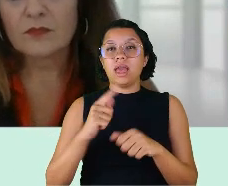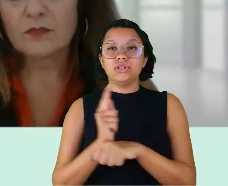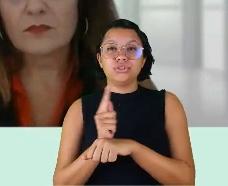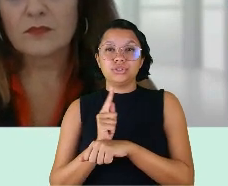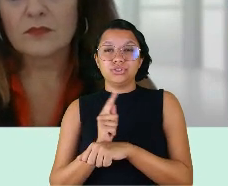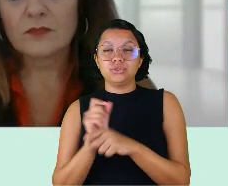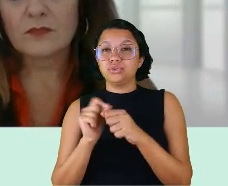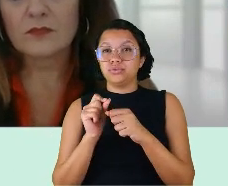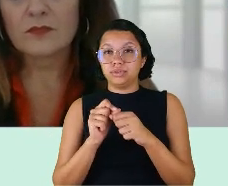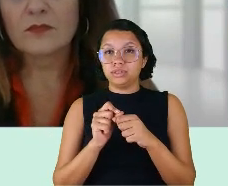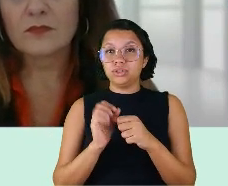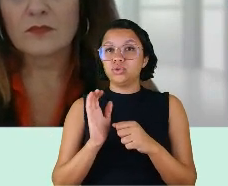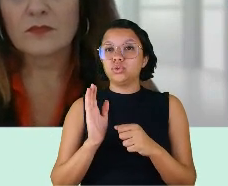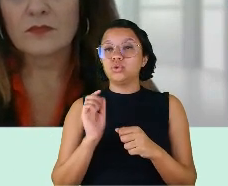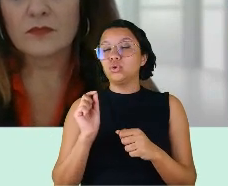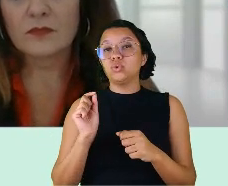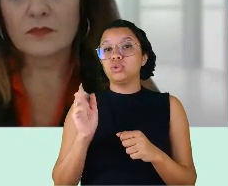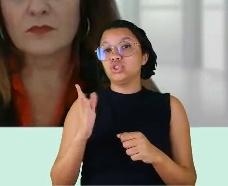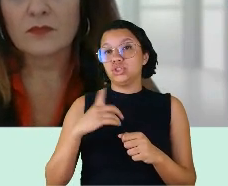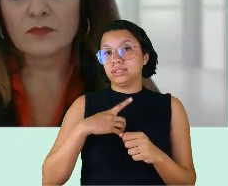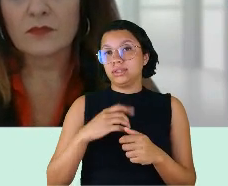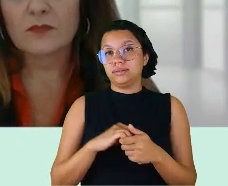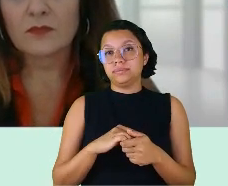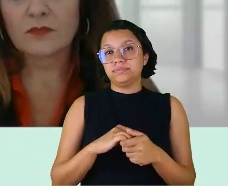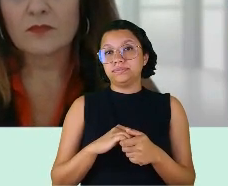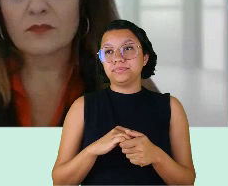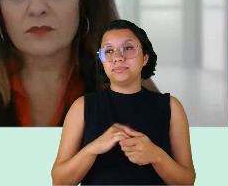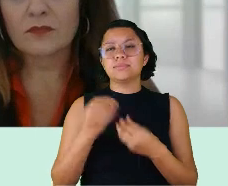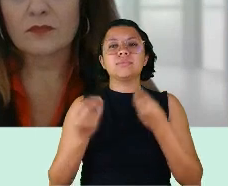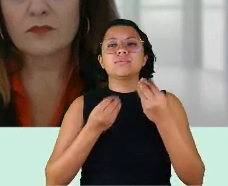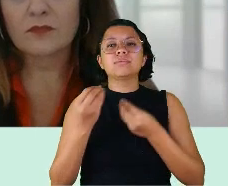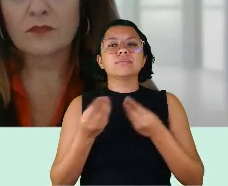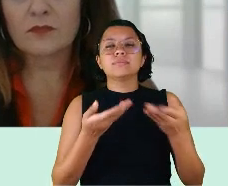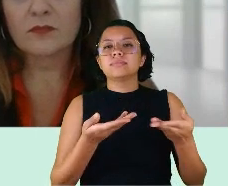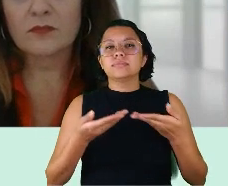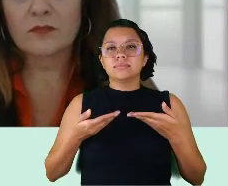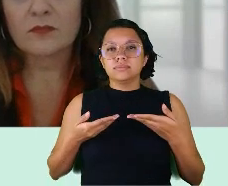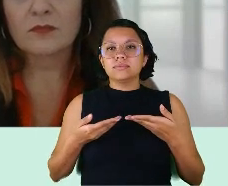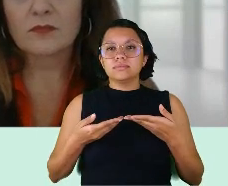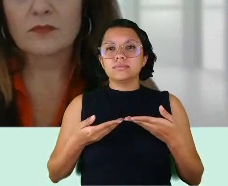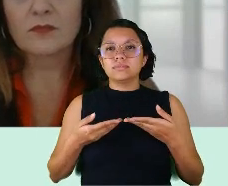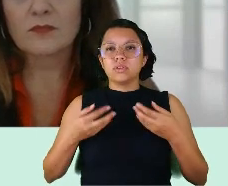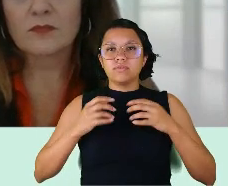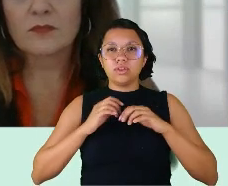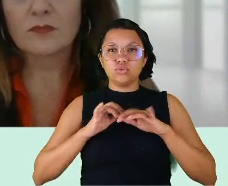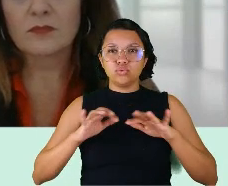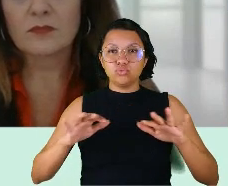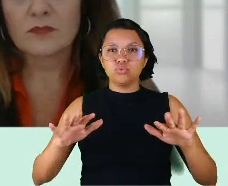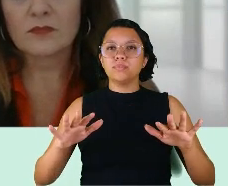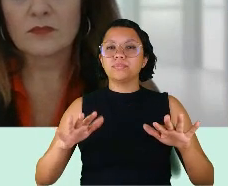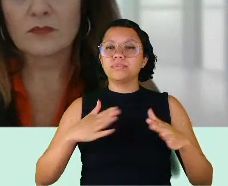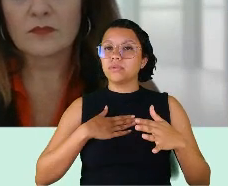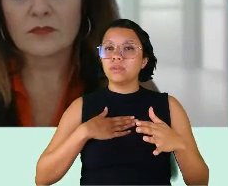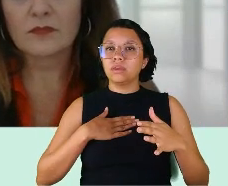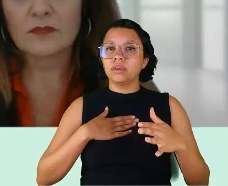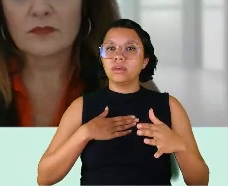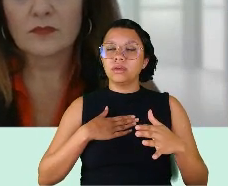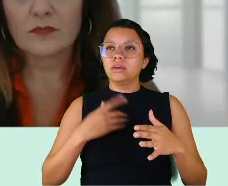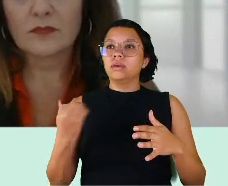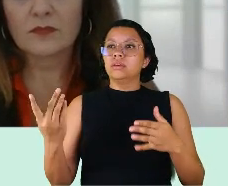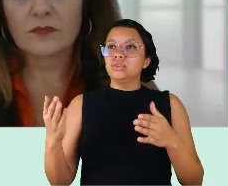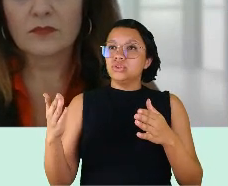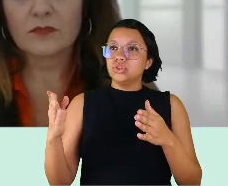é a gestão que eu vou fazer do que eu já tenho lá. E como eu vou receber o que vem distribuído. Gente, nós